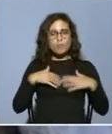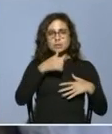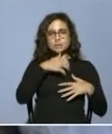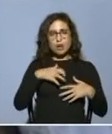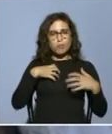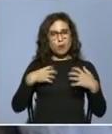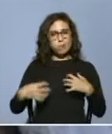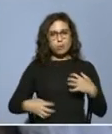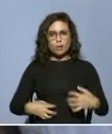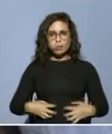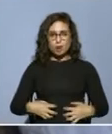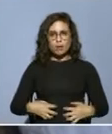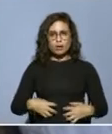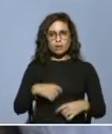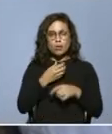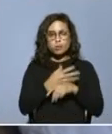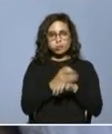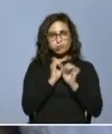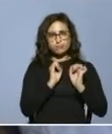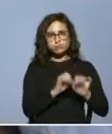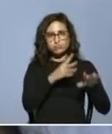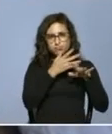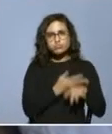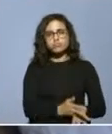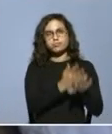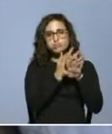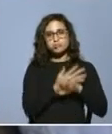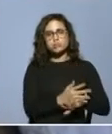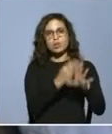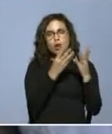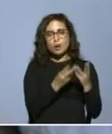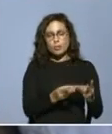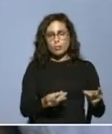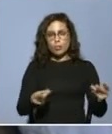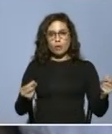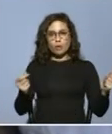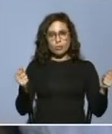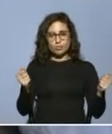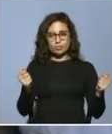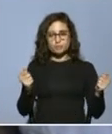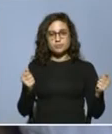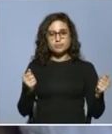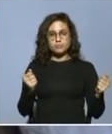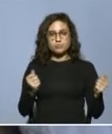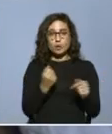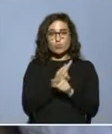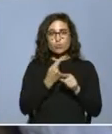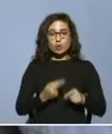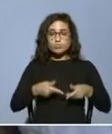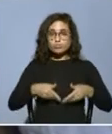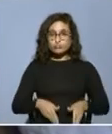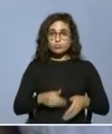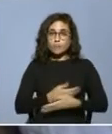sangue serão lançados ao fogo e tornar-se-ão pasto das chamas. Porque o menino nasceu para